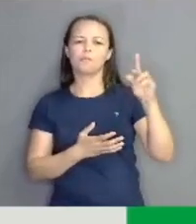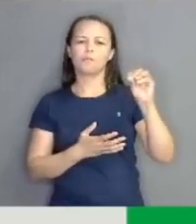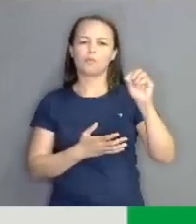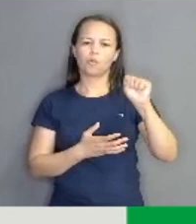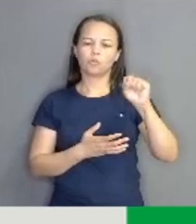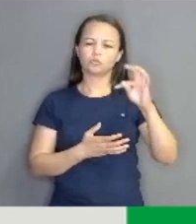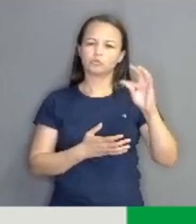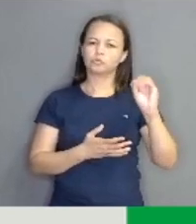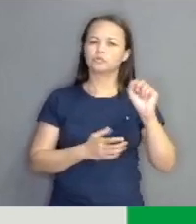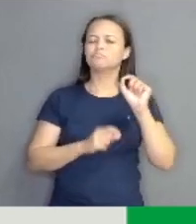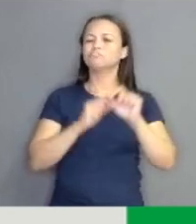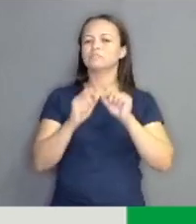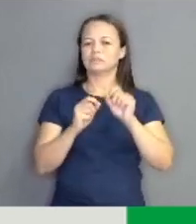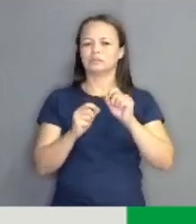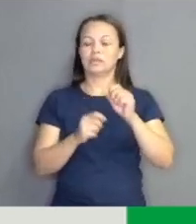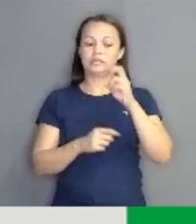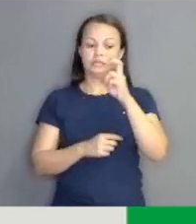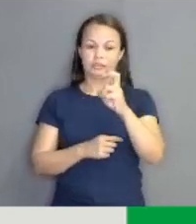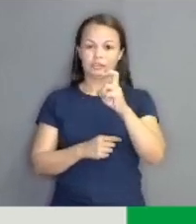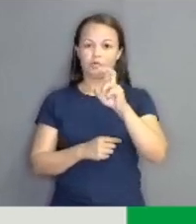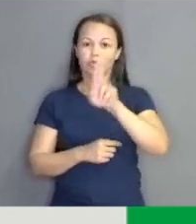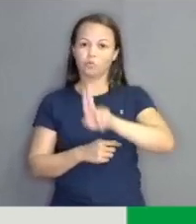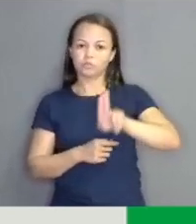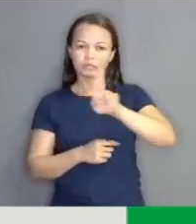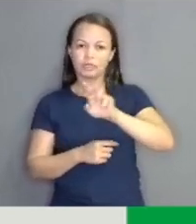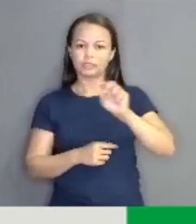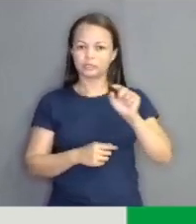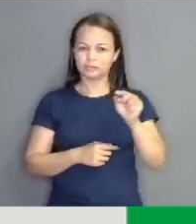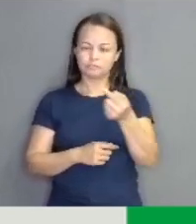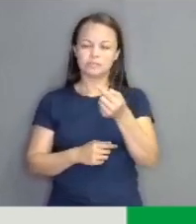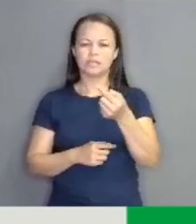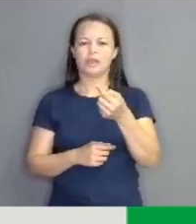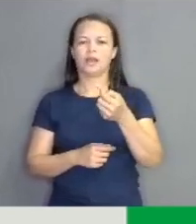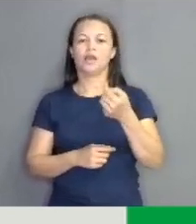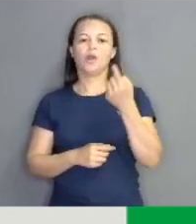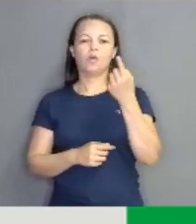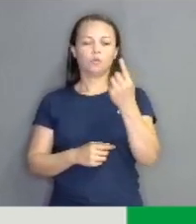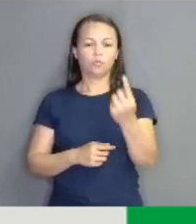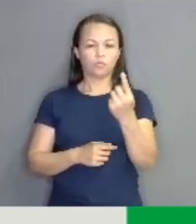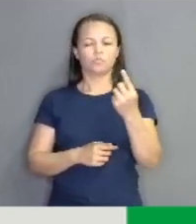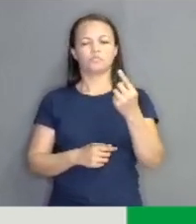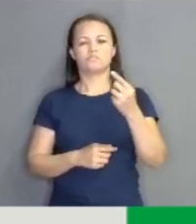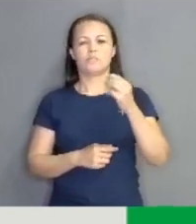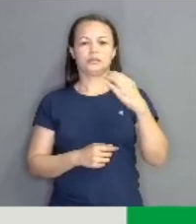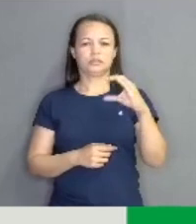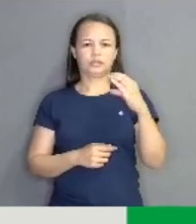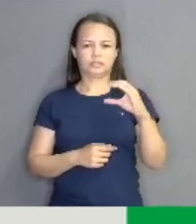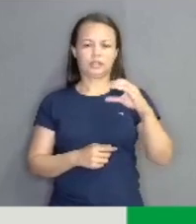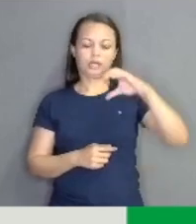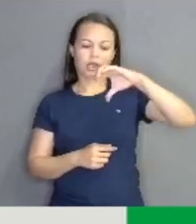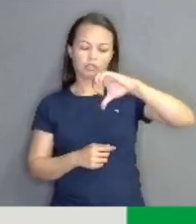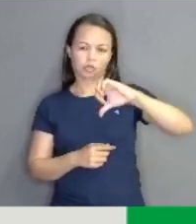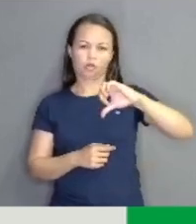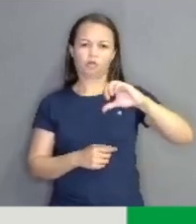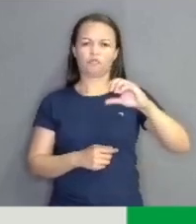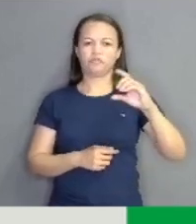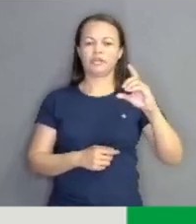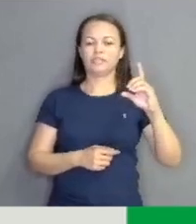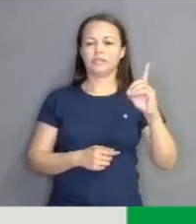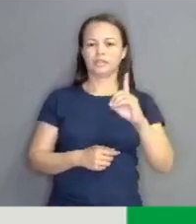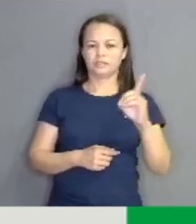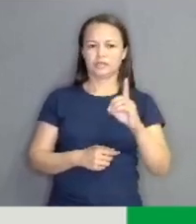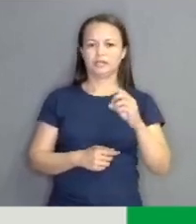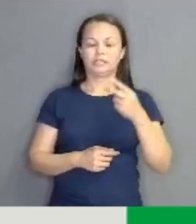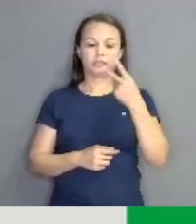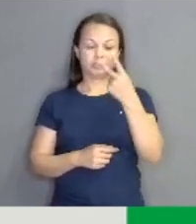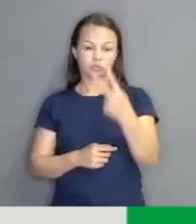unidades de milhar, 1 centena, 9 dezenas e 2